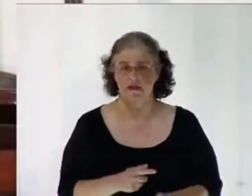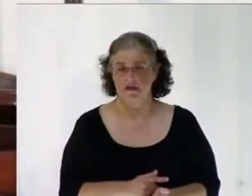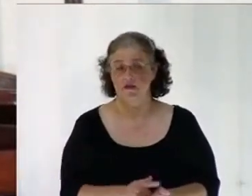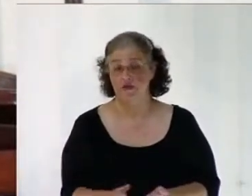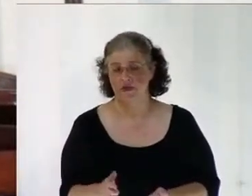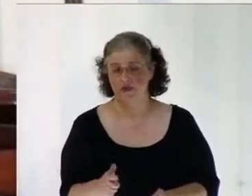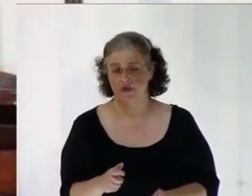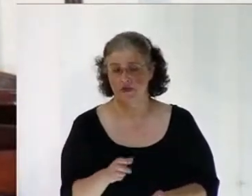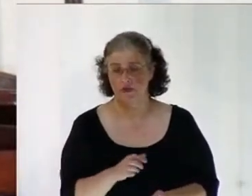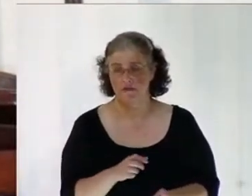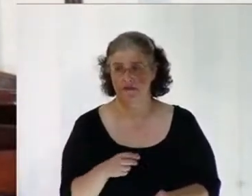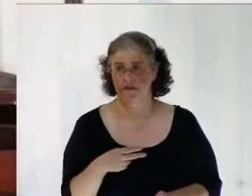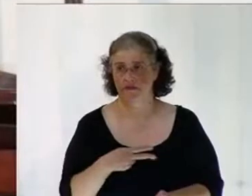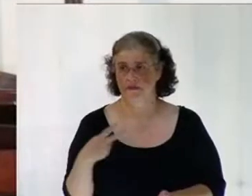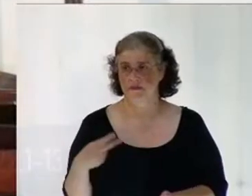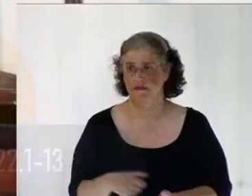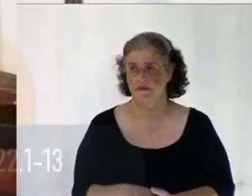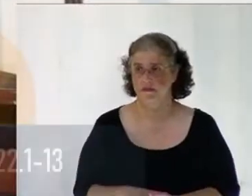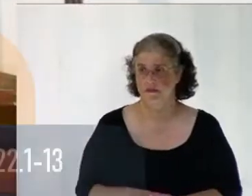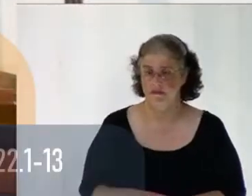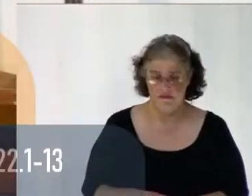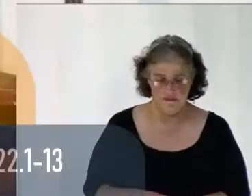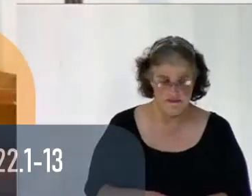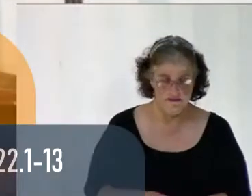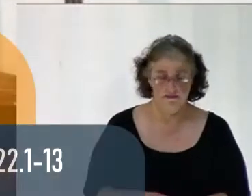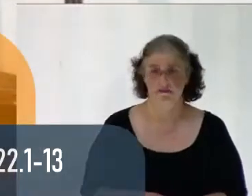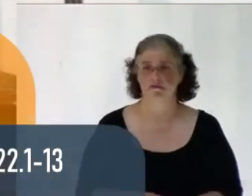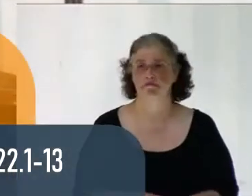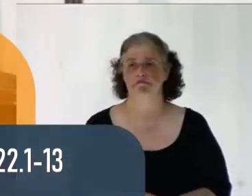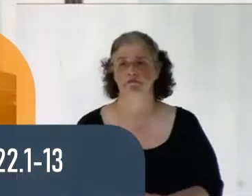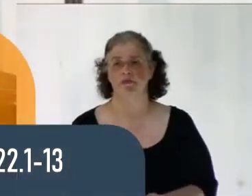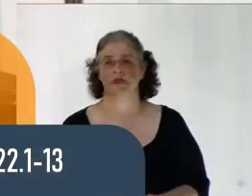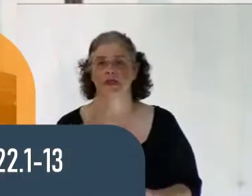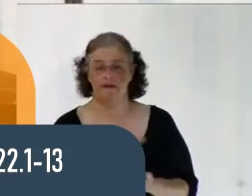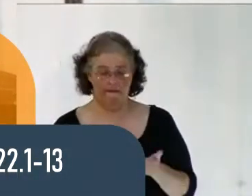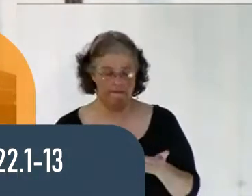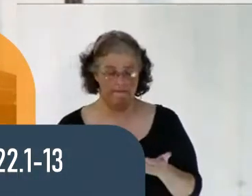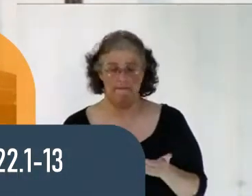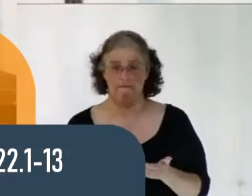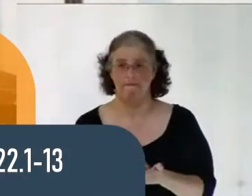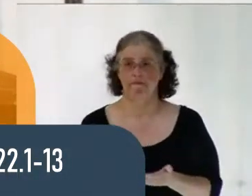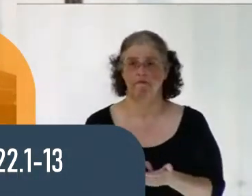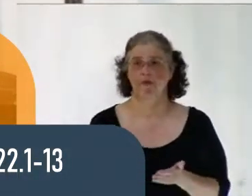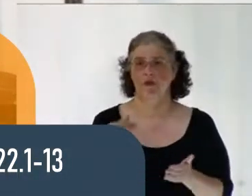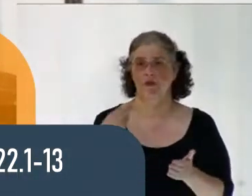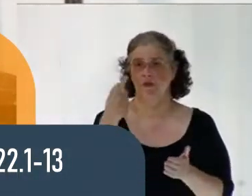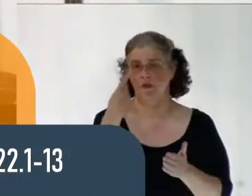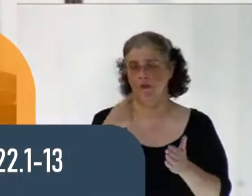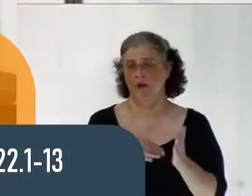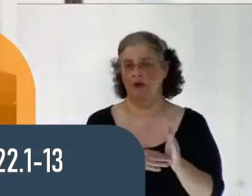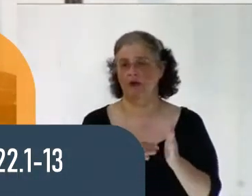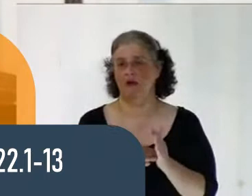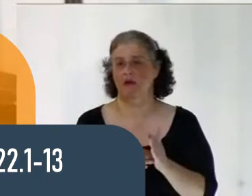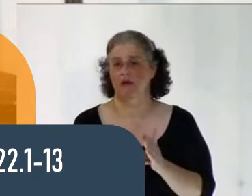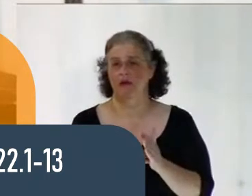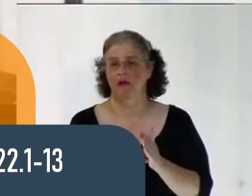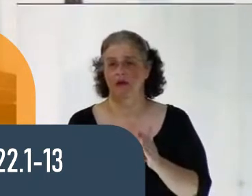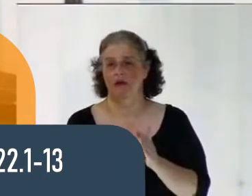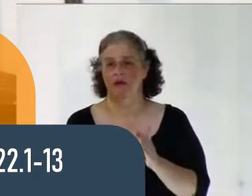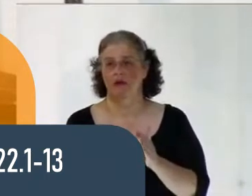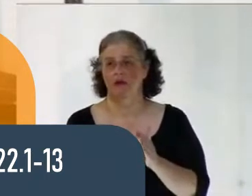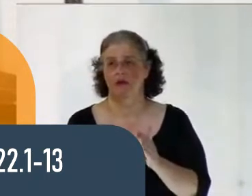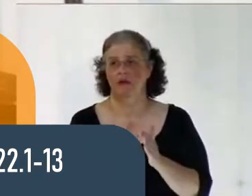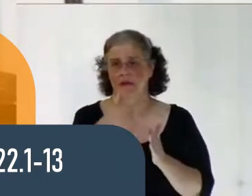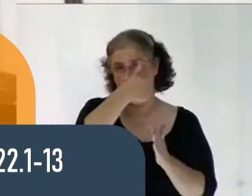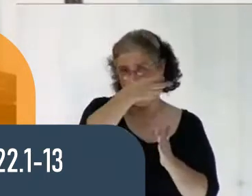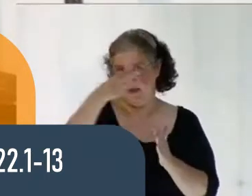Gênesis, capítulo 22, e nós leremos do verso 1 ao versículo de número